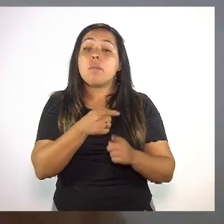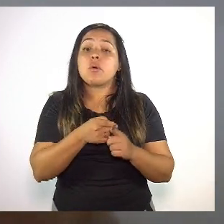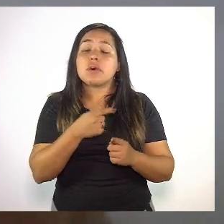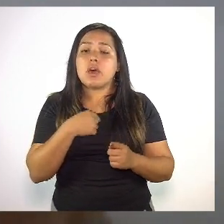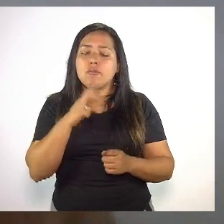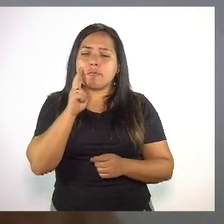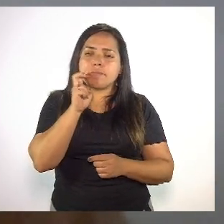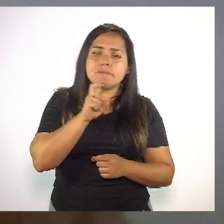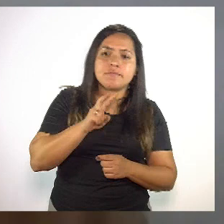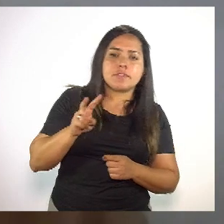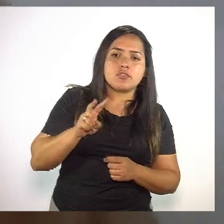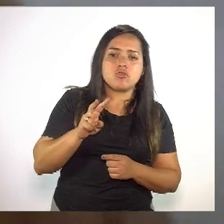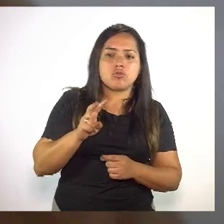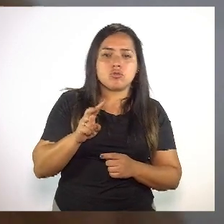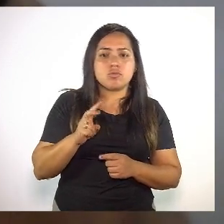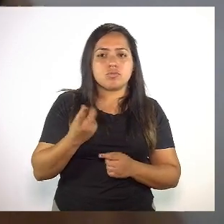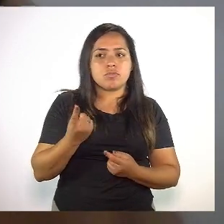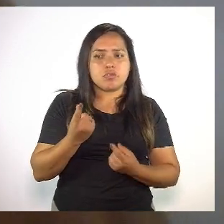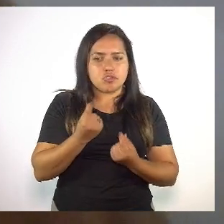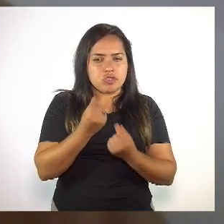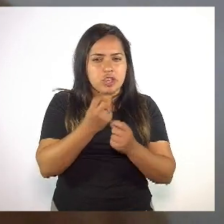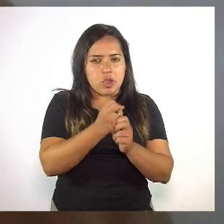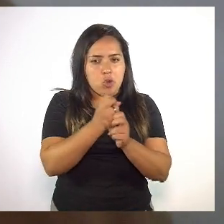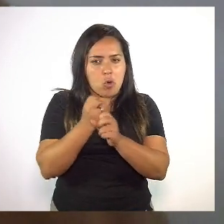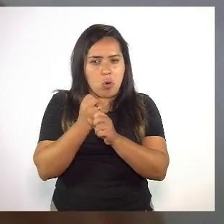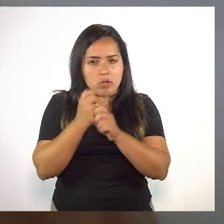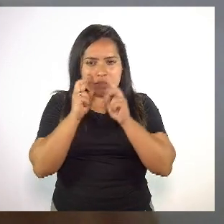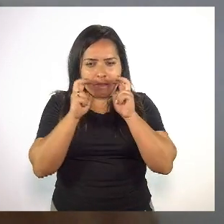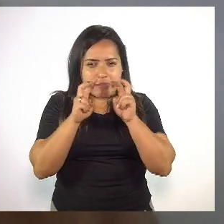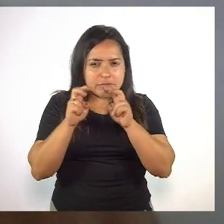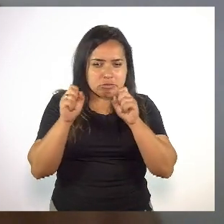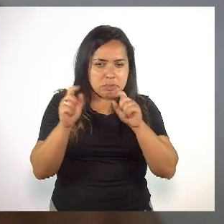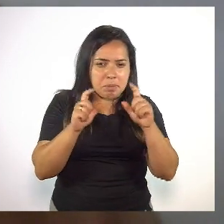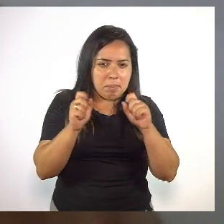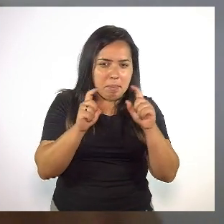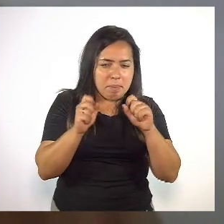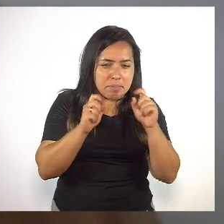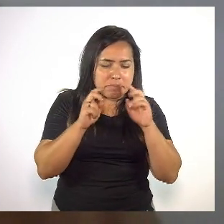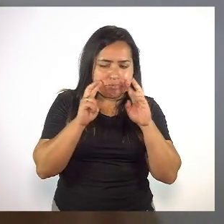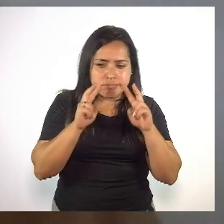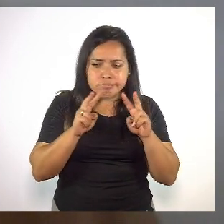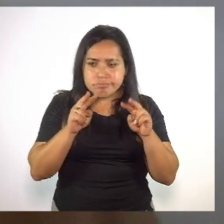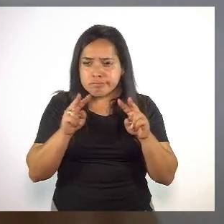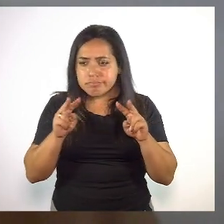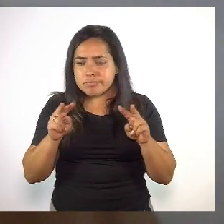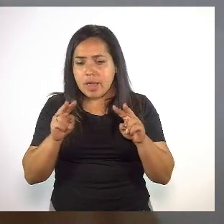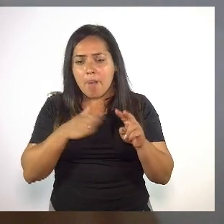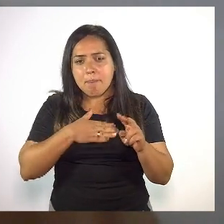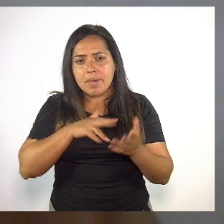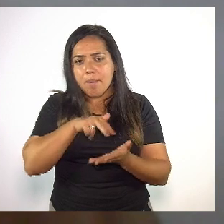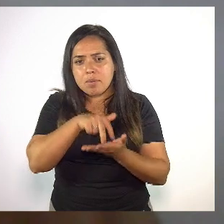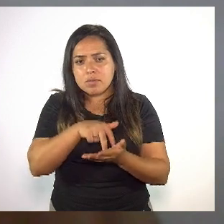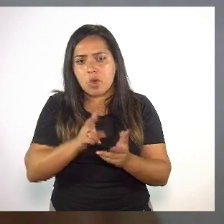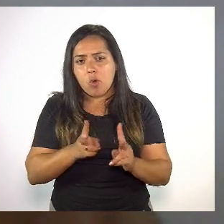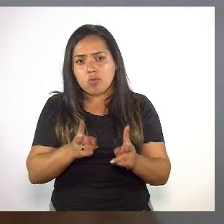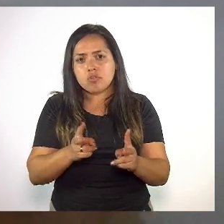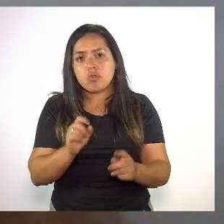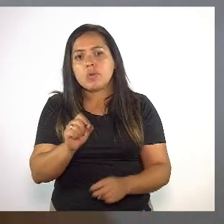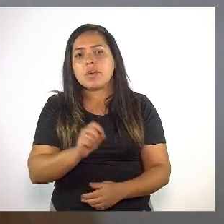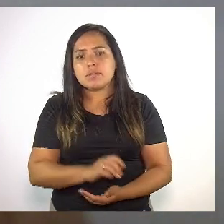a peça orçamentária para nossa apreciação. De maneira que a minha posição continua sendo